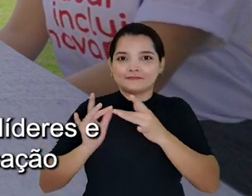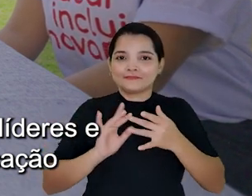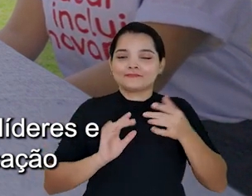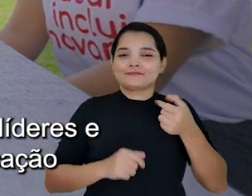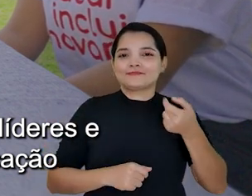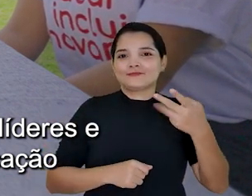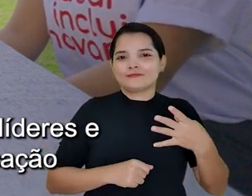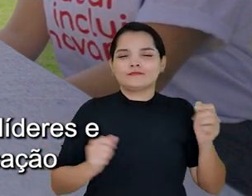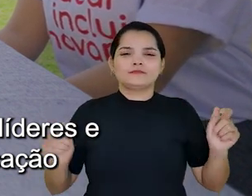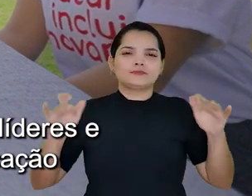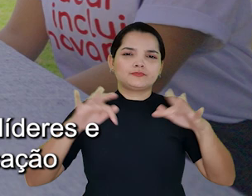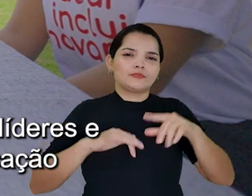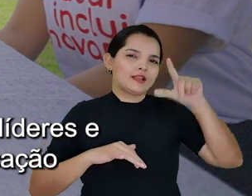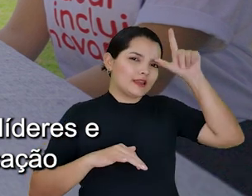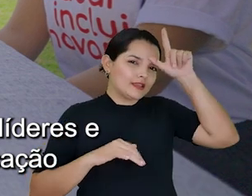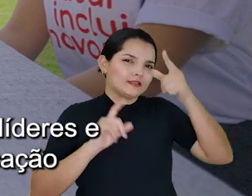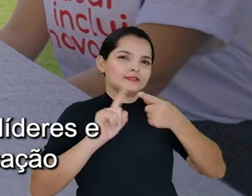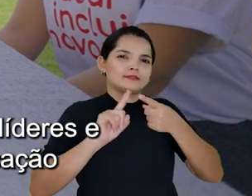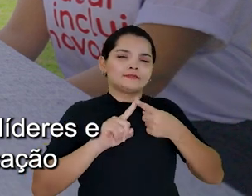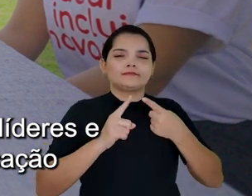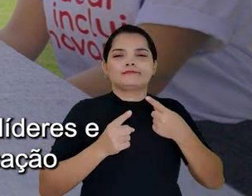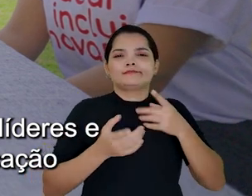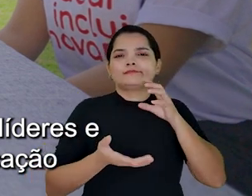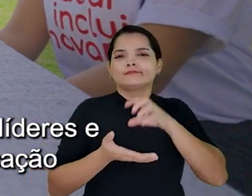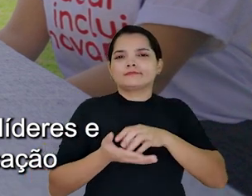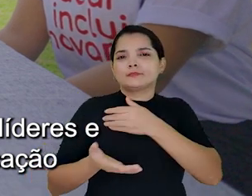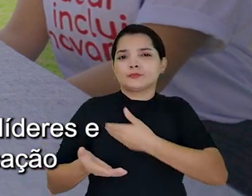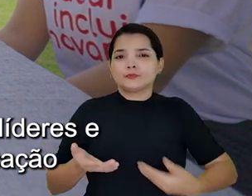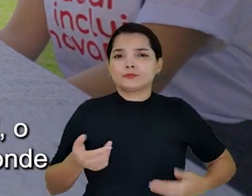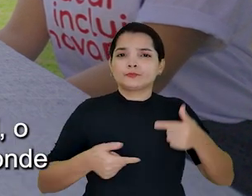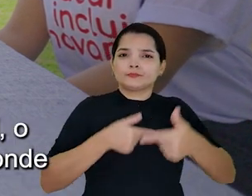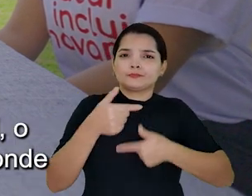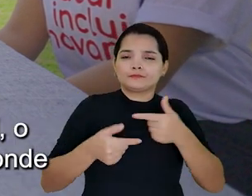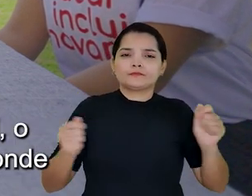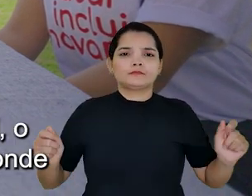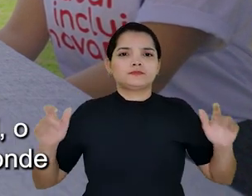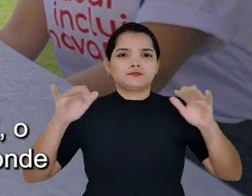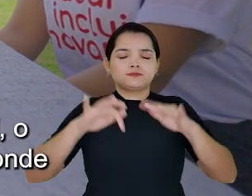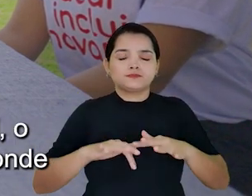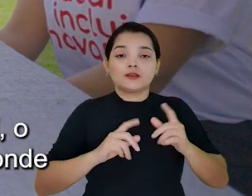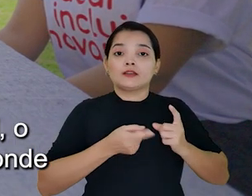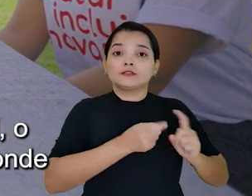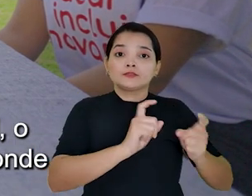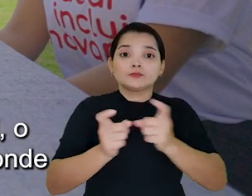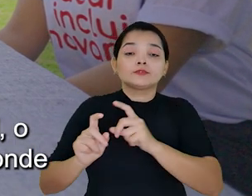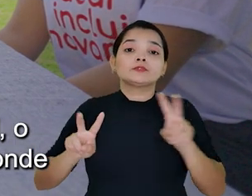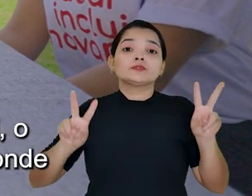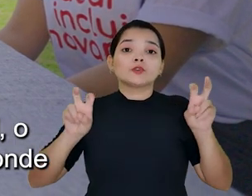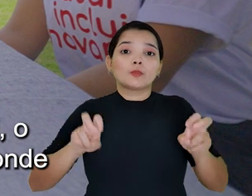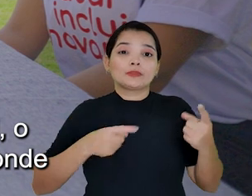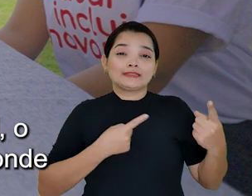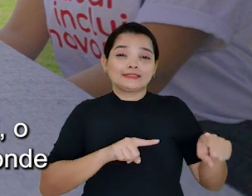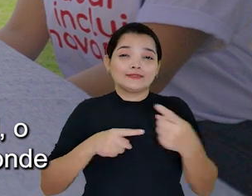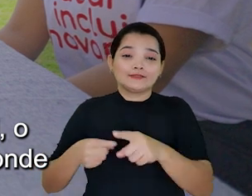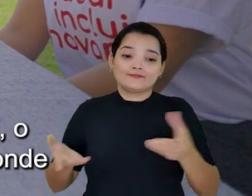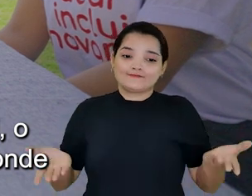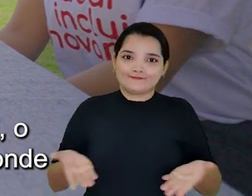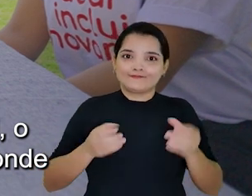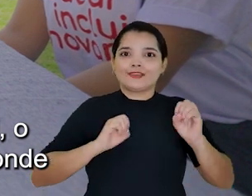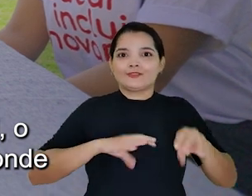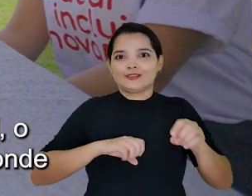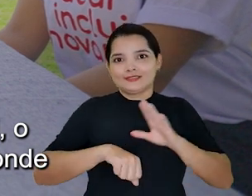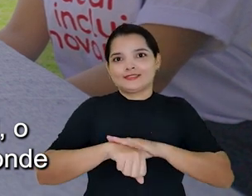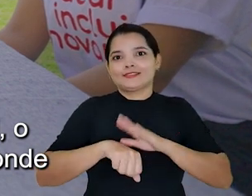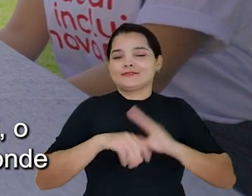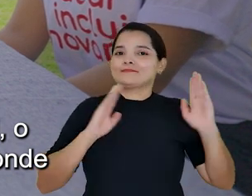que reúne líderes servidores públicos para conversar sobre educação diante do cenário atual né moderno